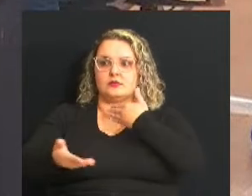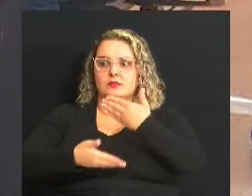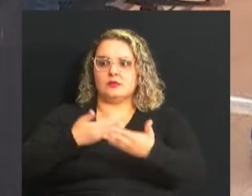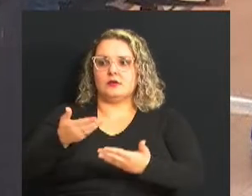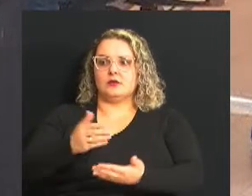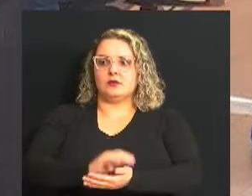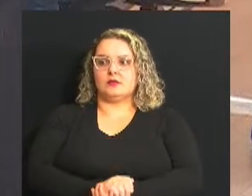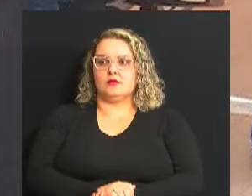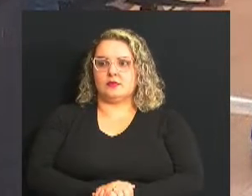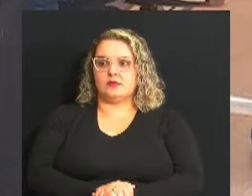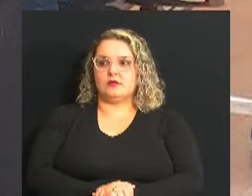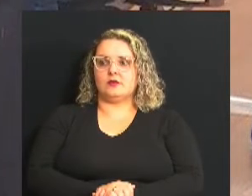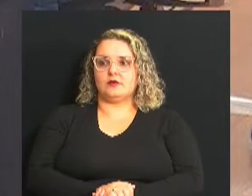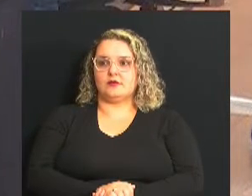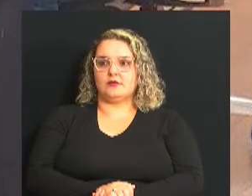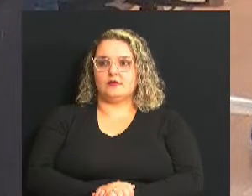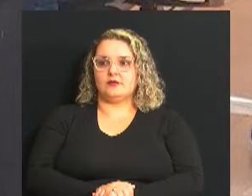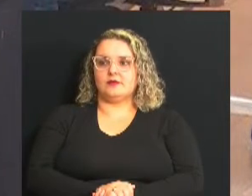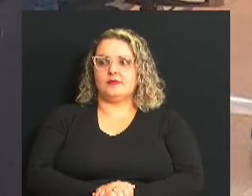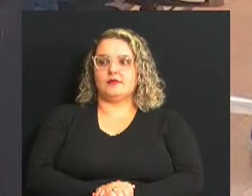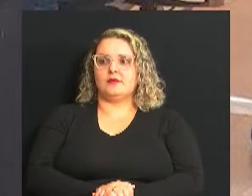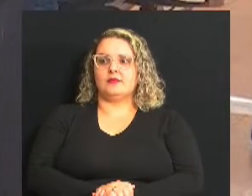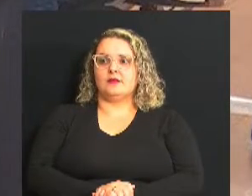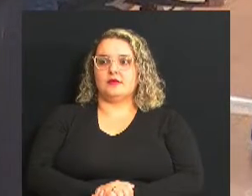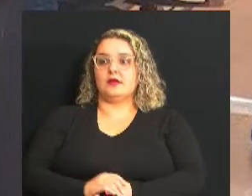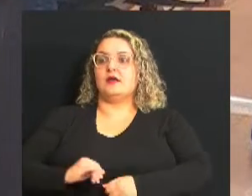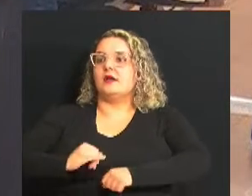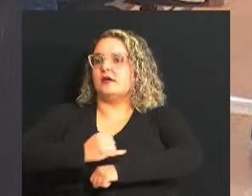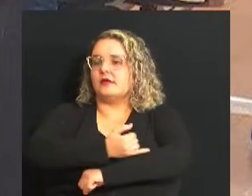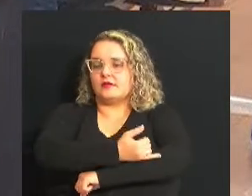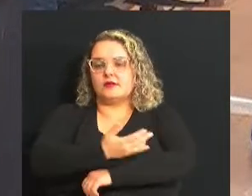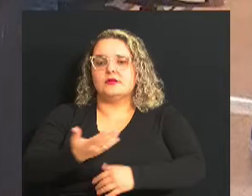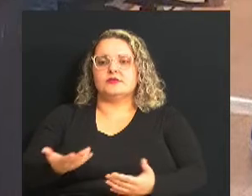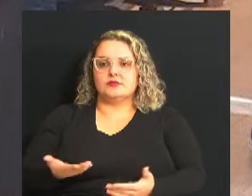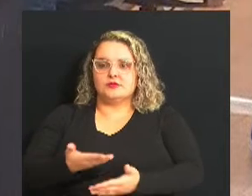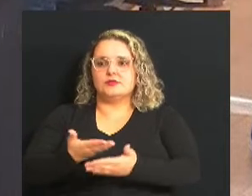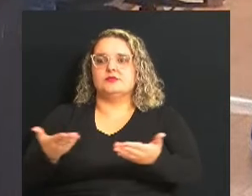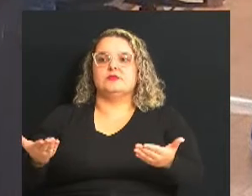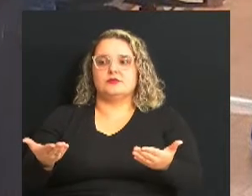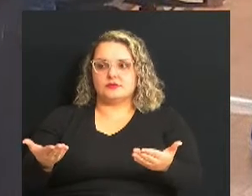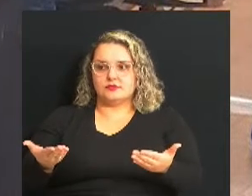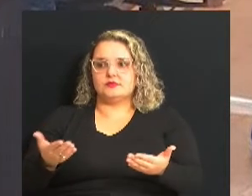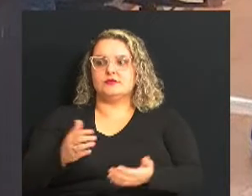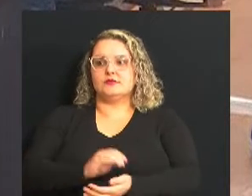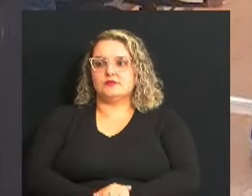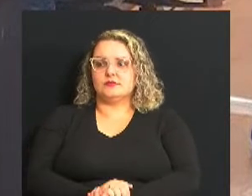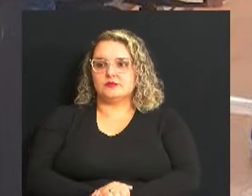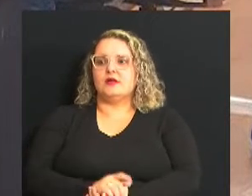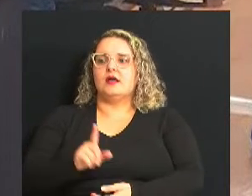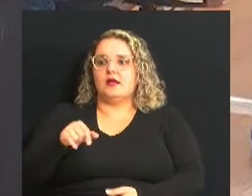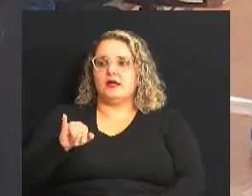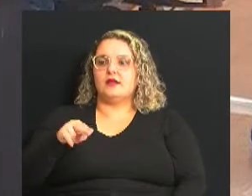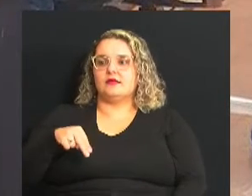É invejável a infraestrutura de vocês nesse aspecto, né? Então a gente fala.